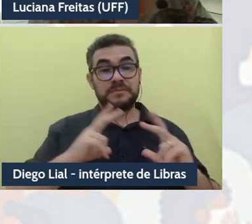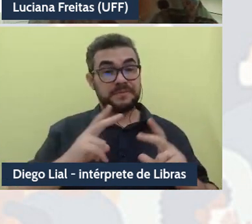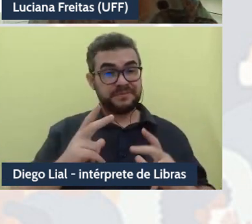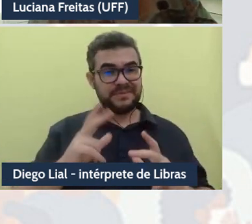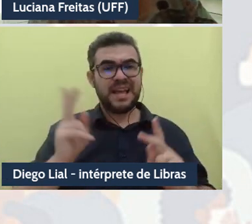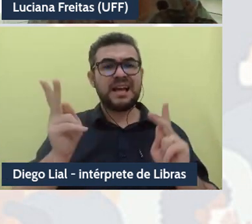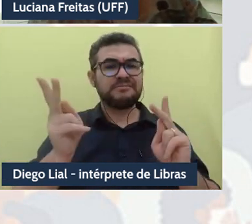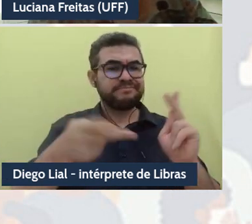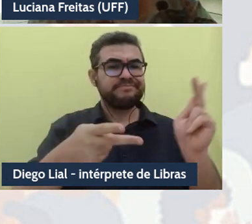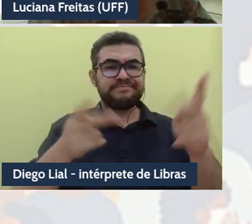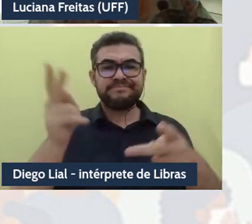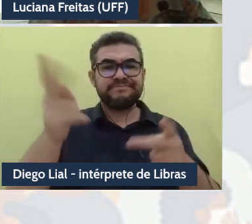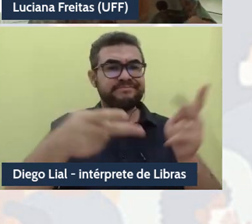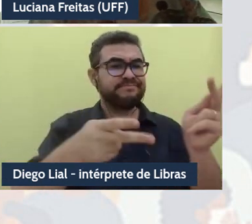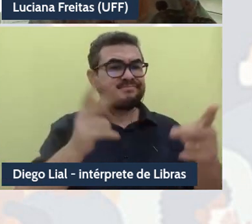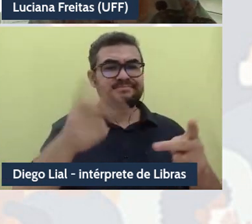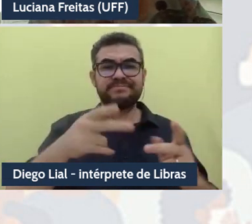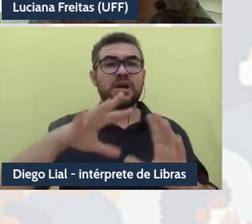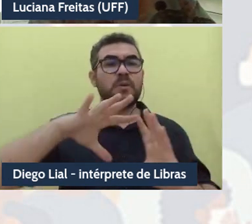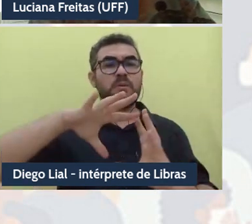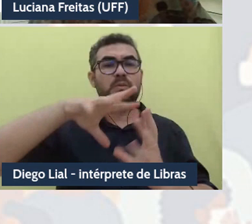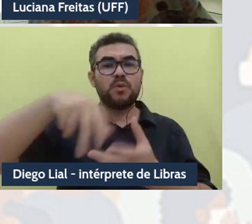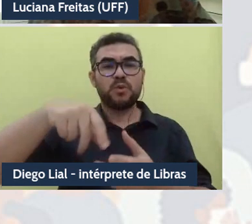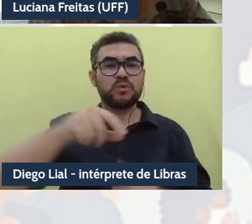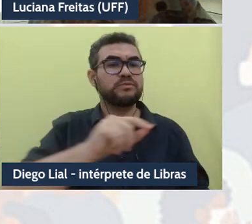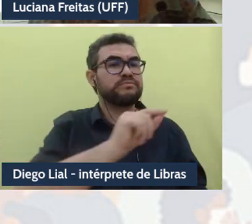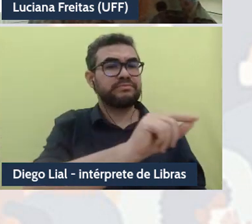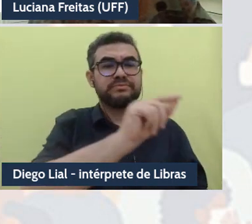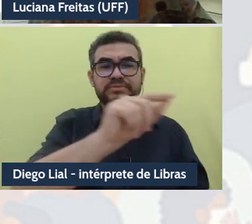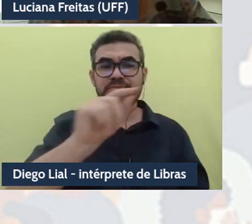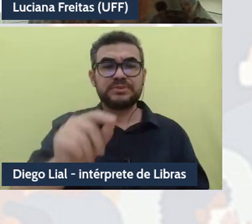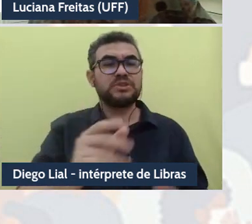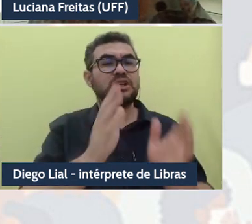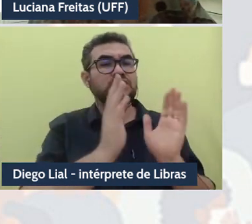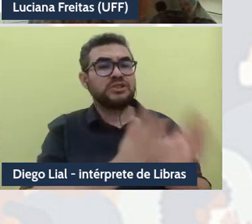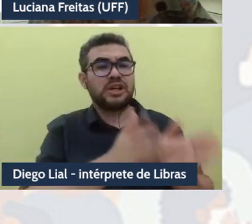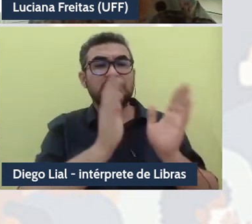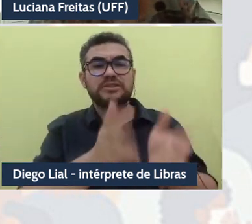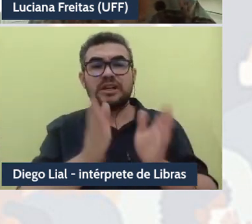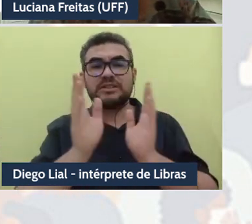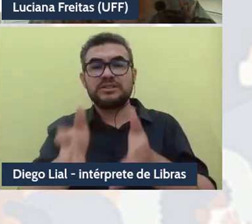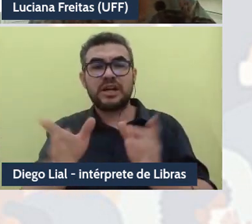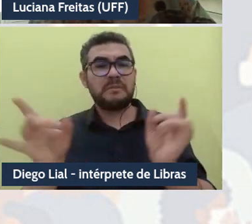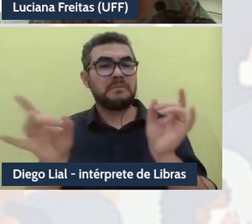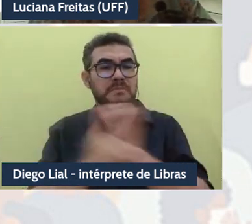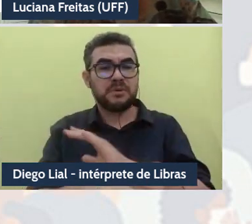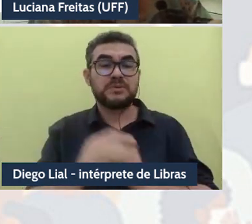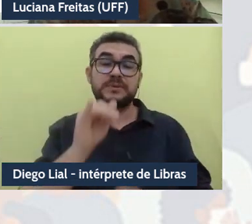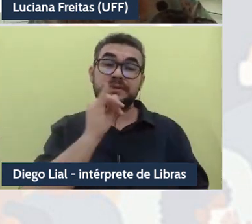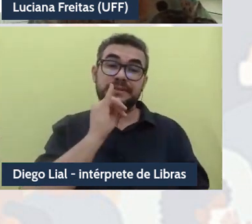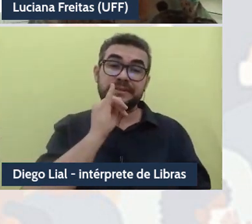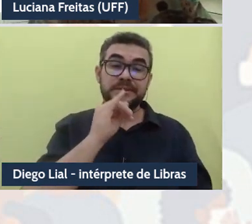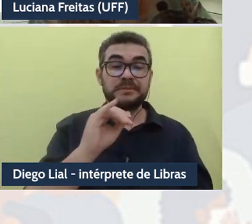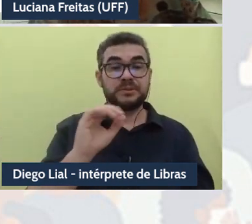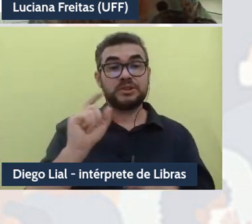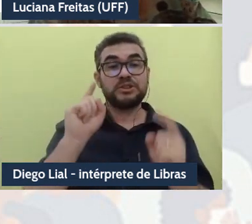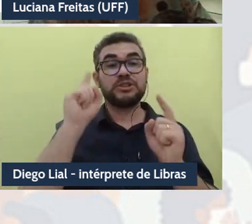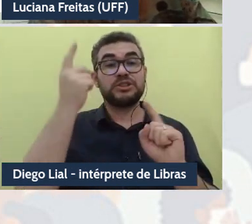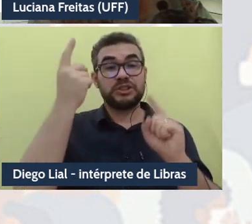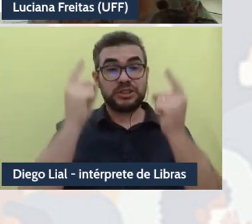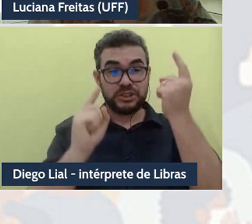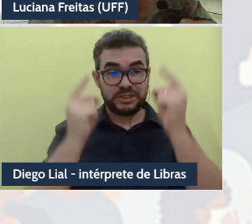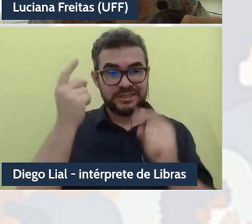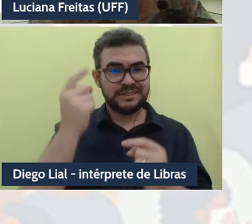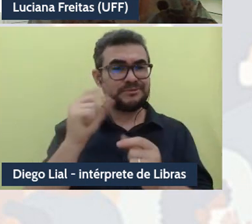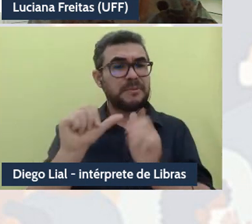mundo, já aconteceu, já está finalizado em alguns países, como Chile, por exemplo, que foi o primeiro a fazer, lá na época do